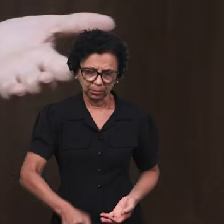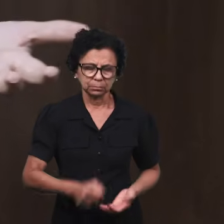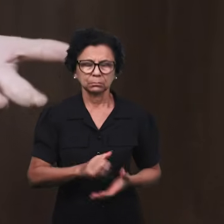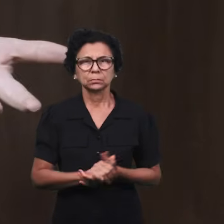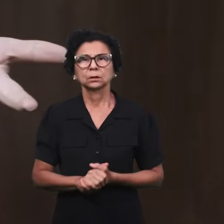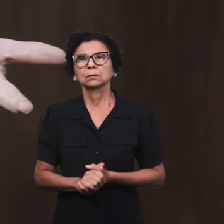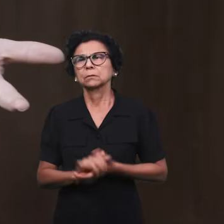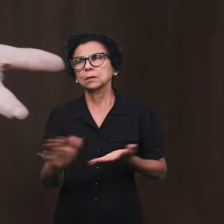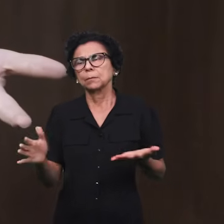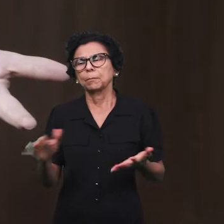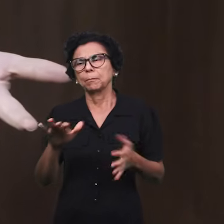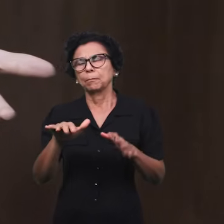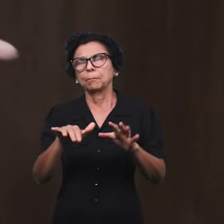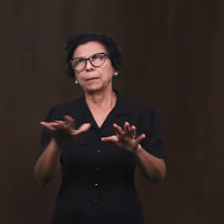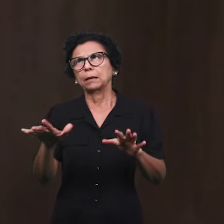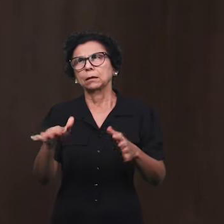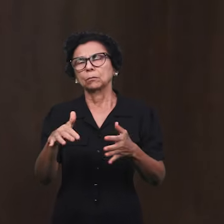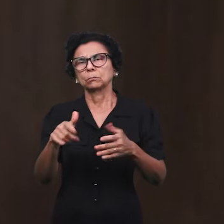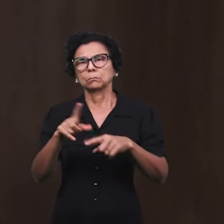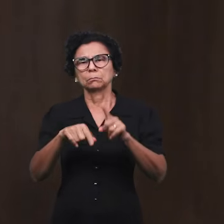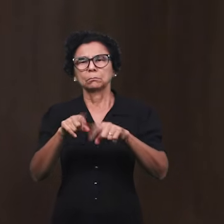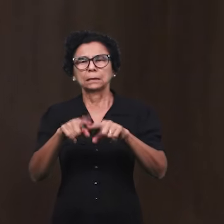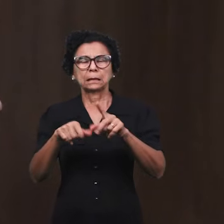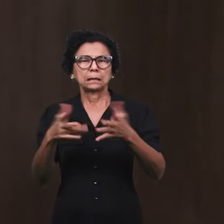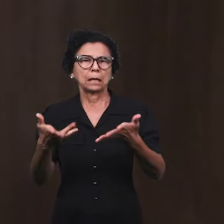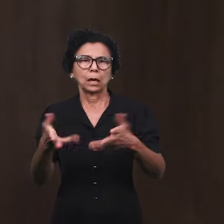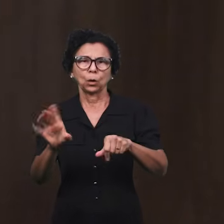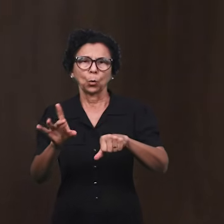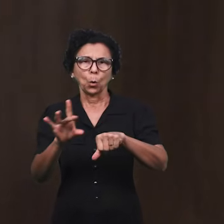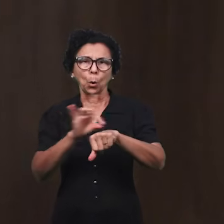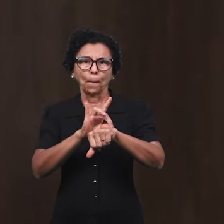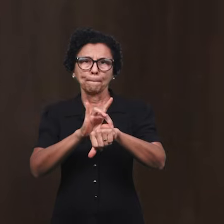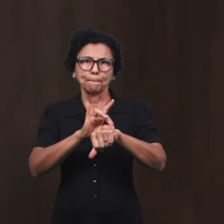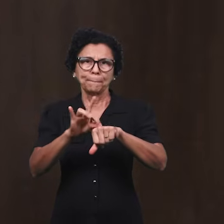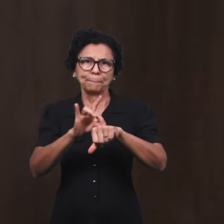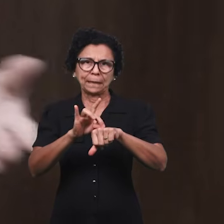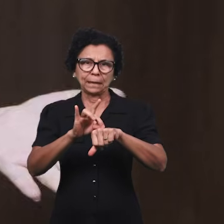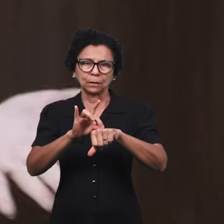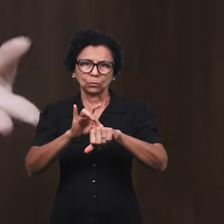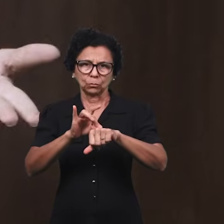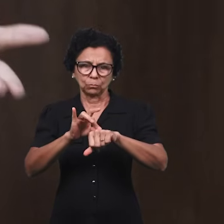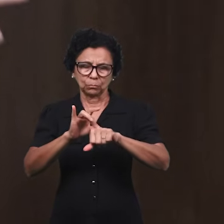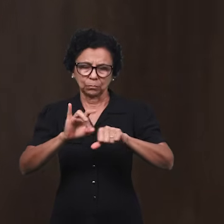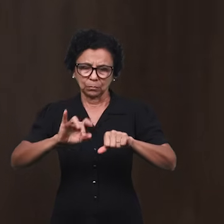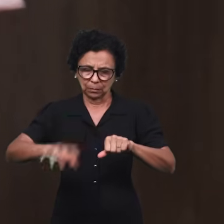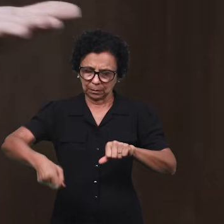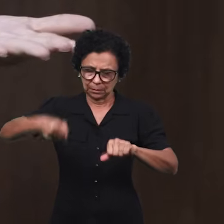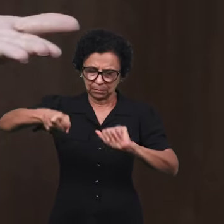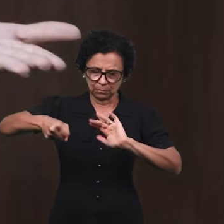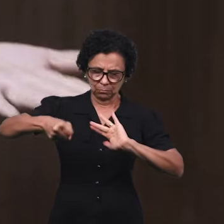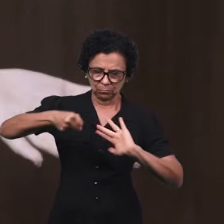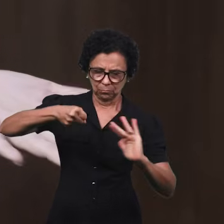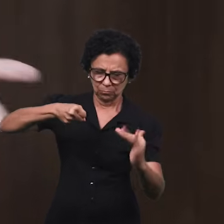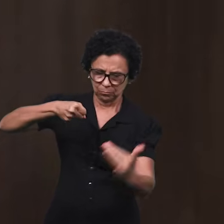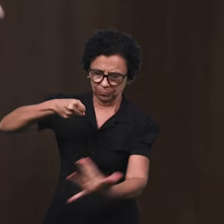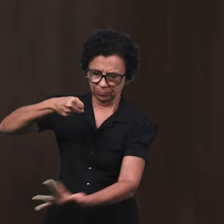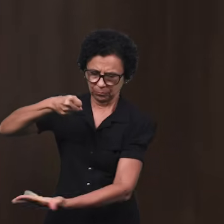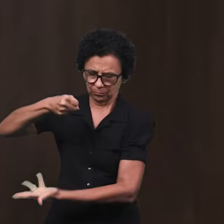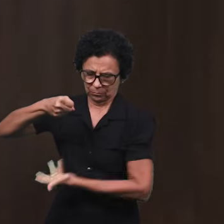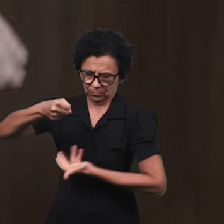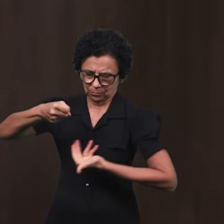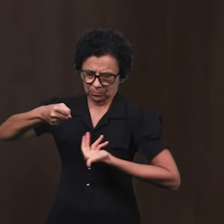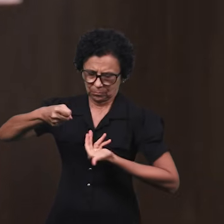é que é o betume? Não lembro. Não sei se ele era mais espesso, ou se ele era mais duro, igual um picho, não sei. Eu sei que ele era preto, porque o